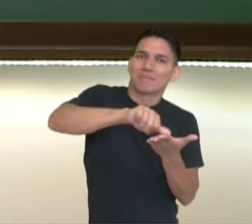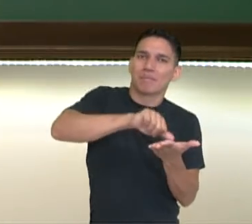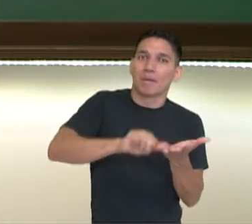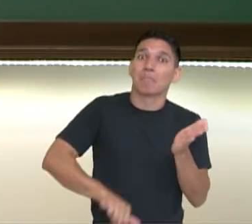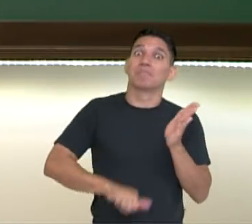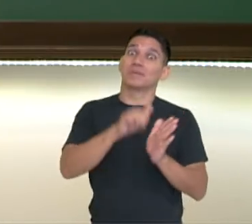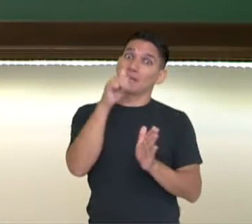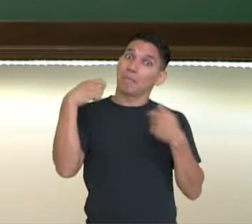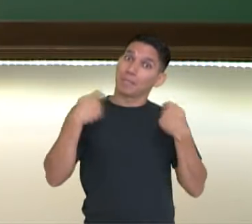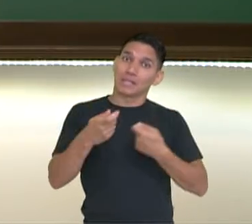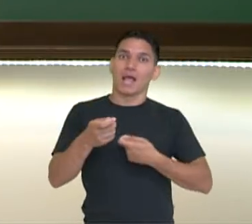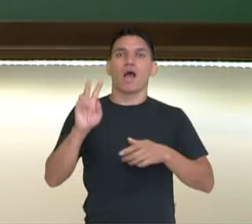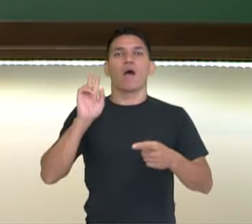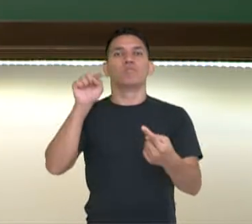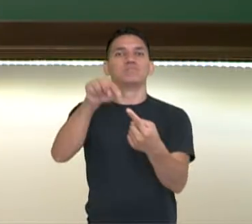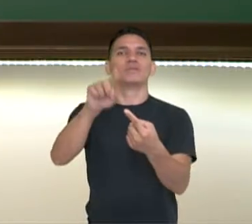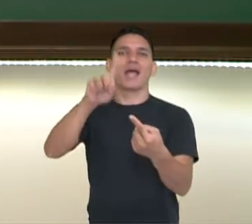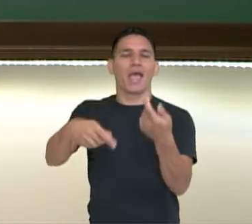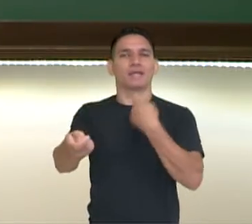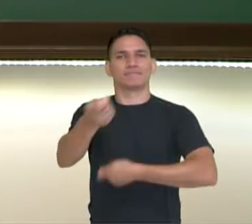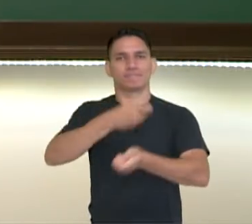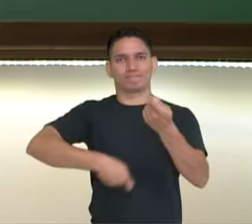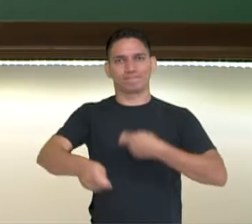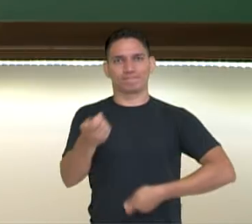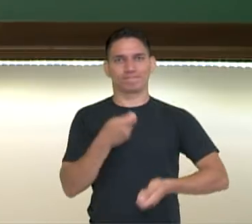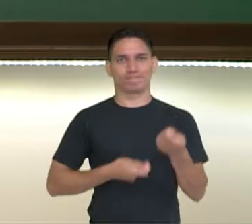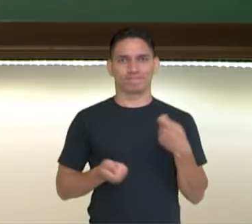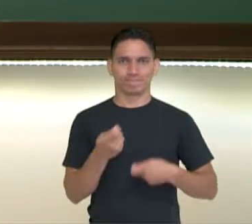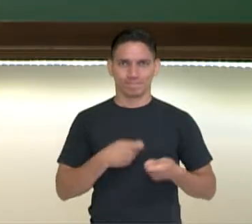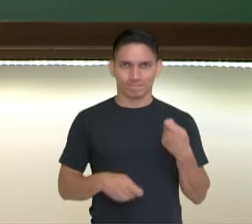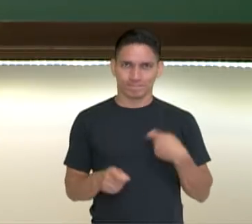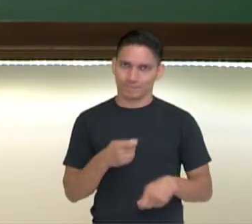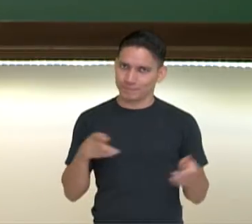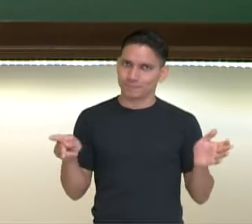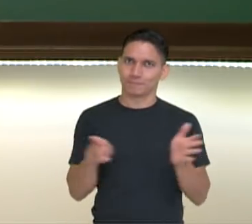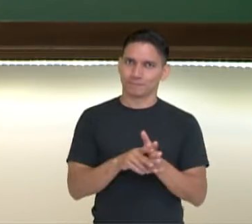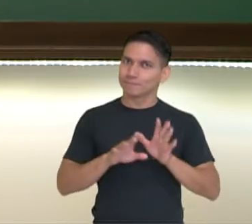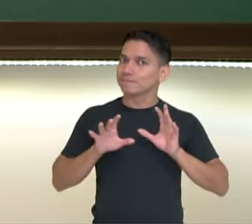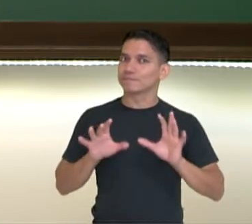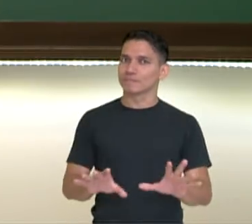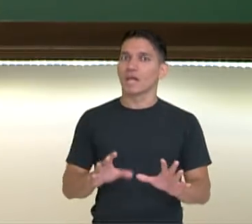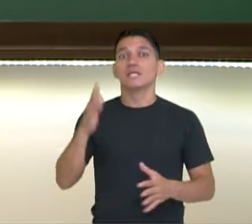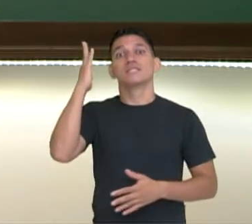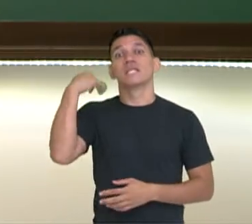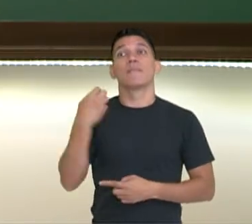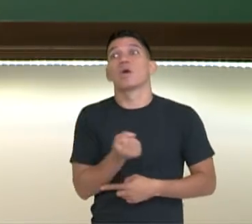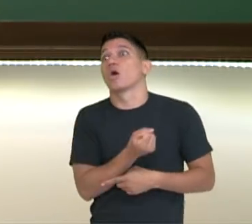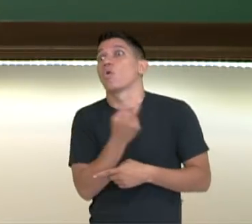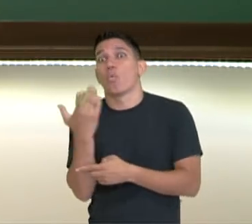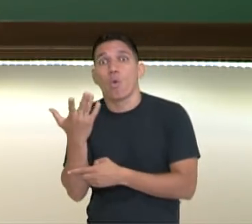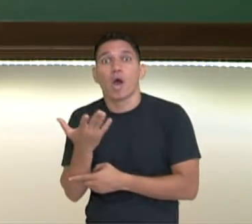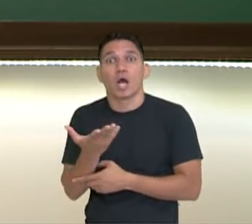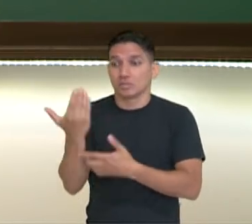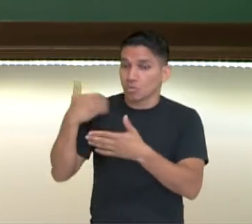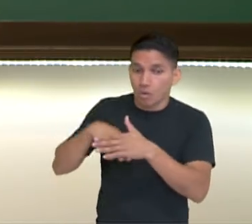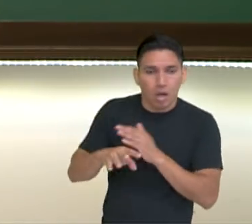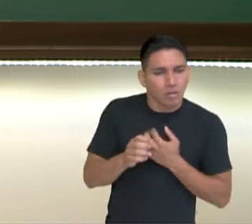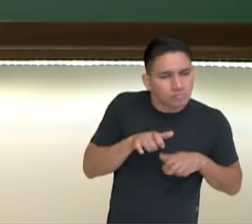para fins de administração de recursos, para fins logísticos. Você saber quanto que foi cultivado de